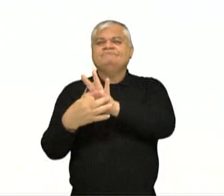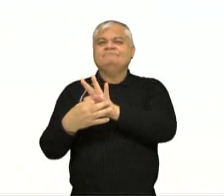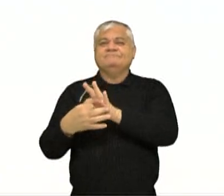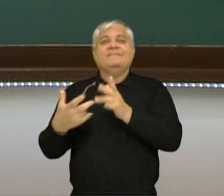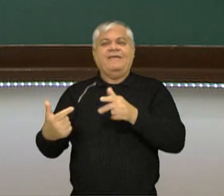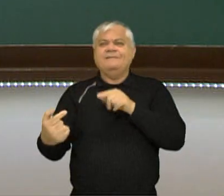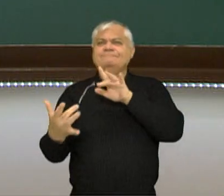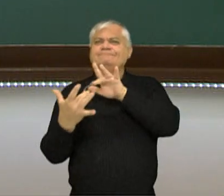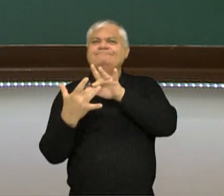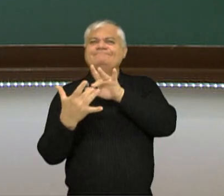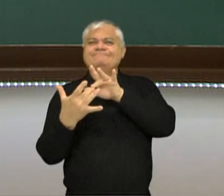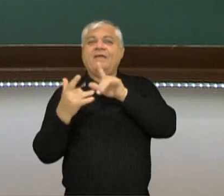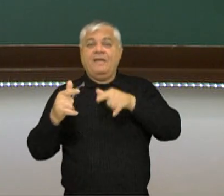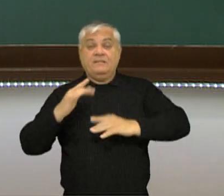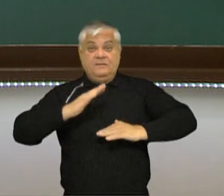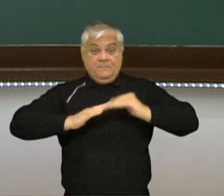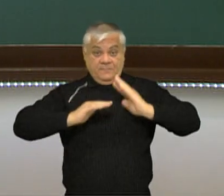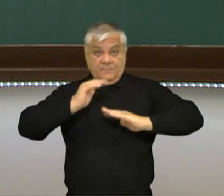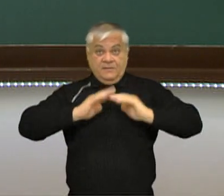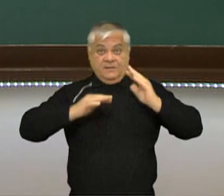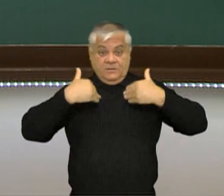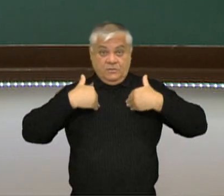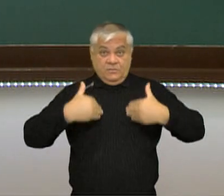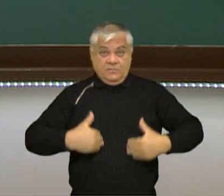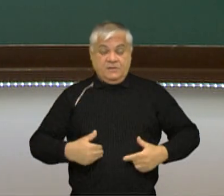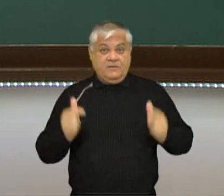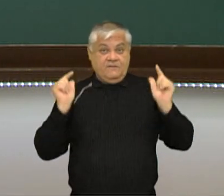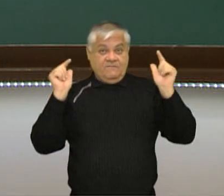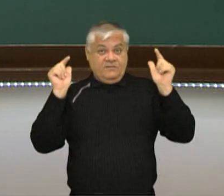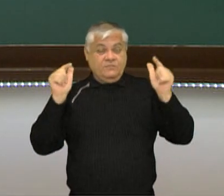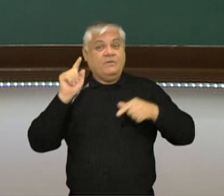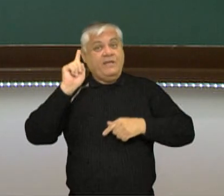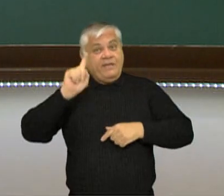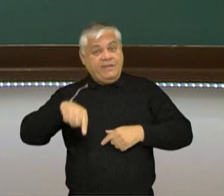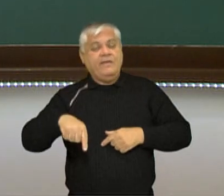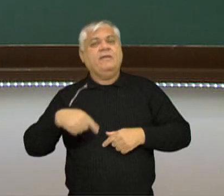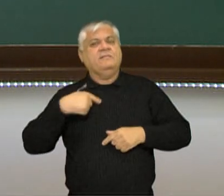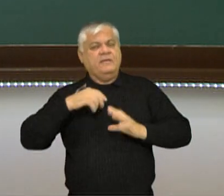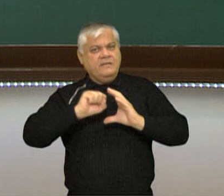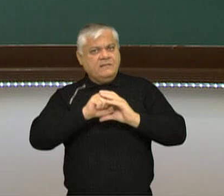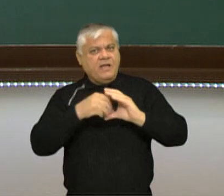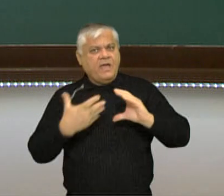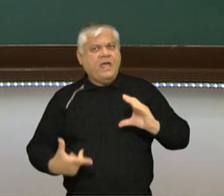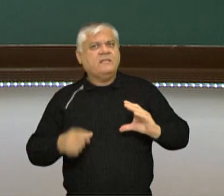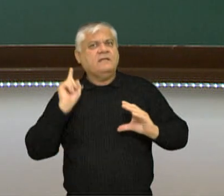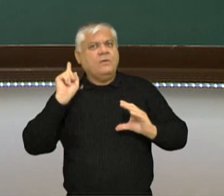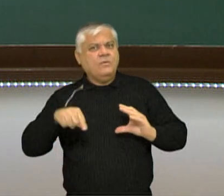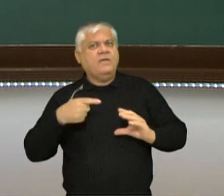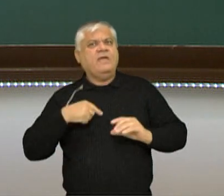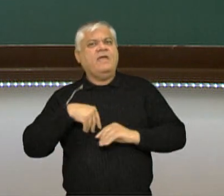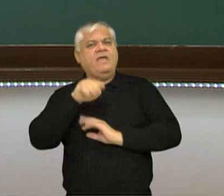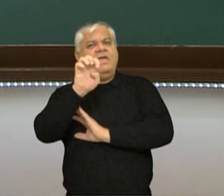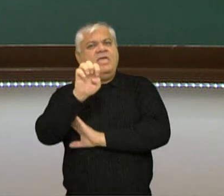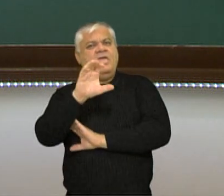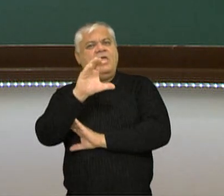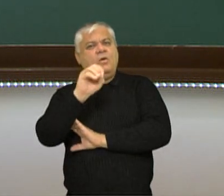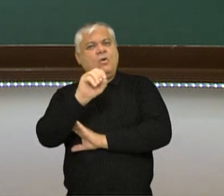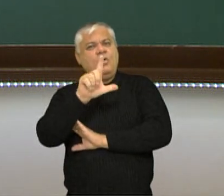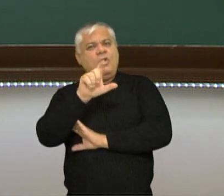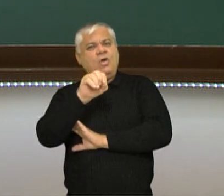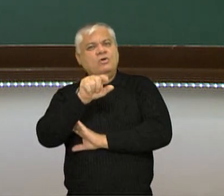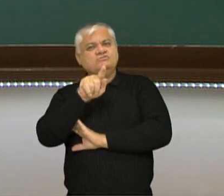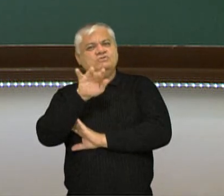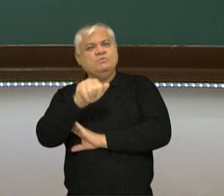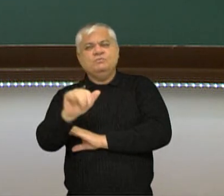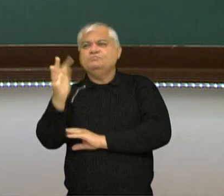dizer que essas práticas corporais de aventura, elas têm também um caráter ecológico, né? De